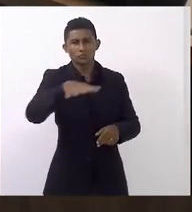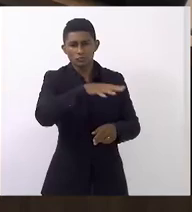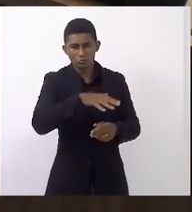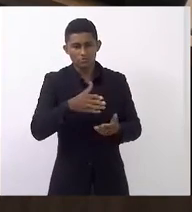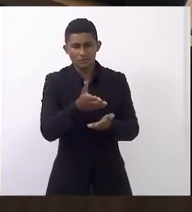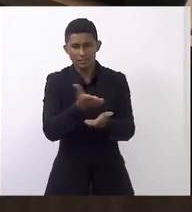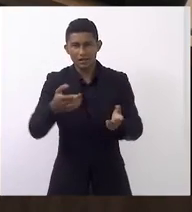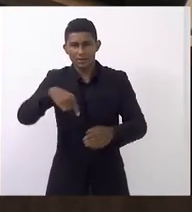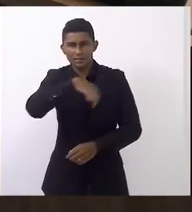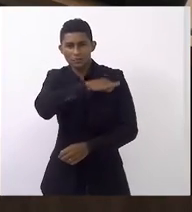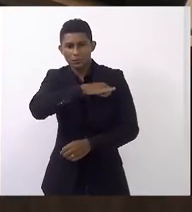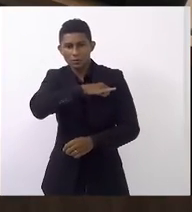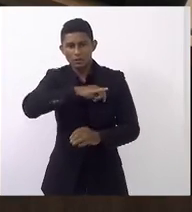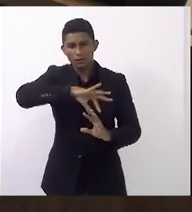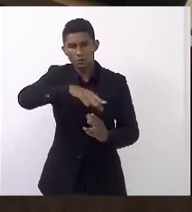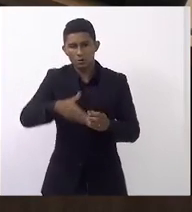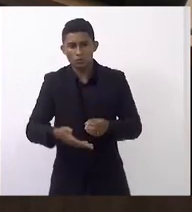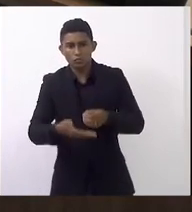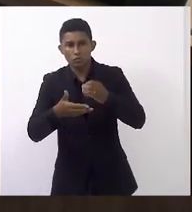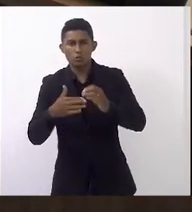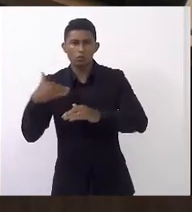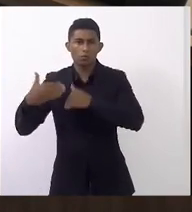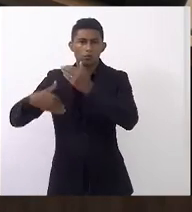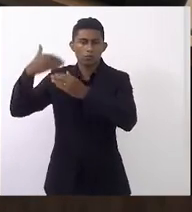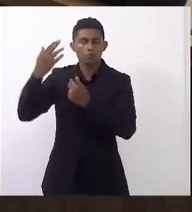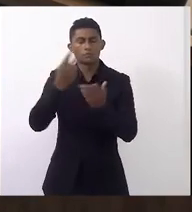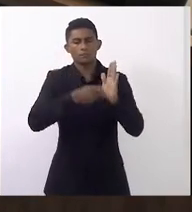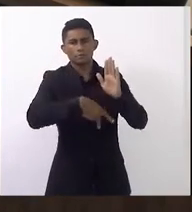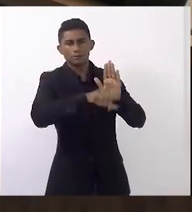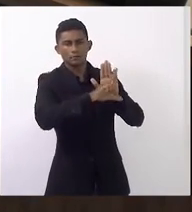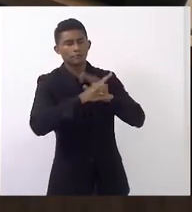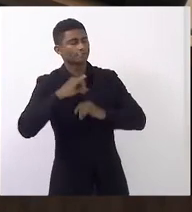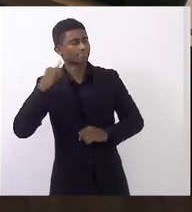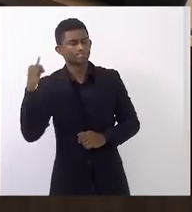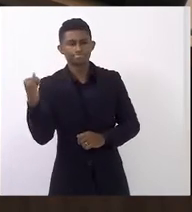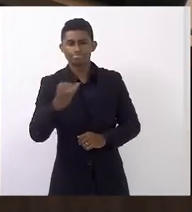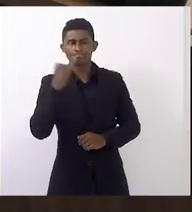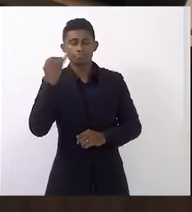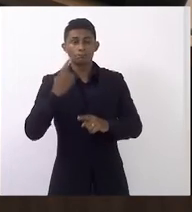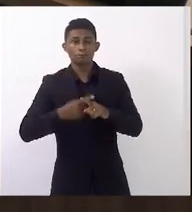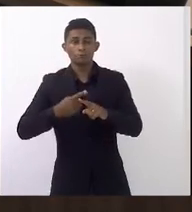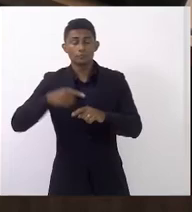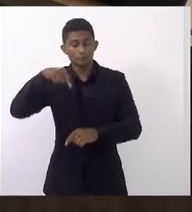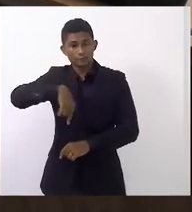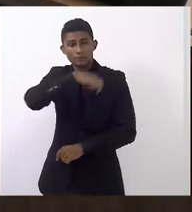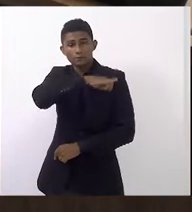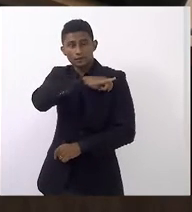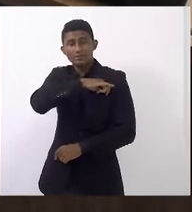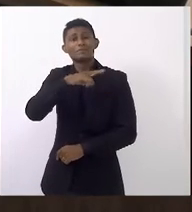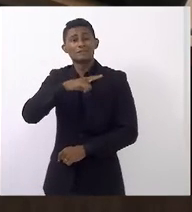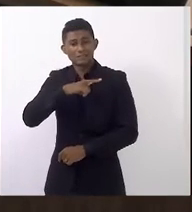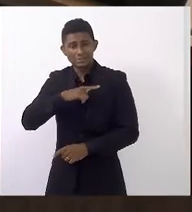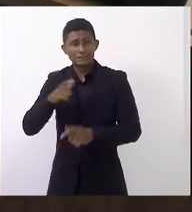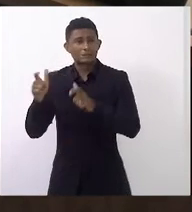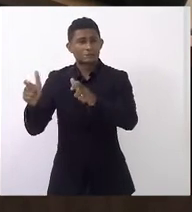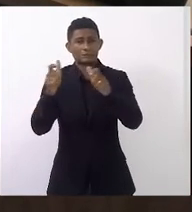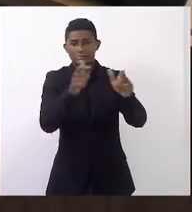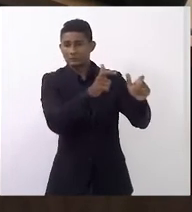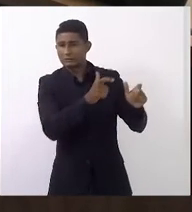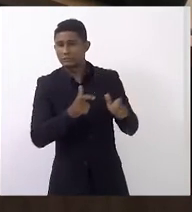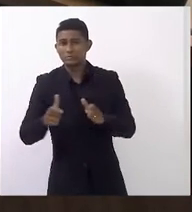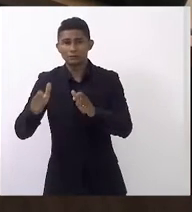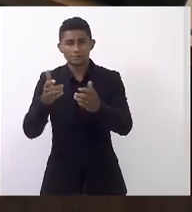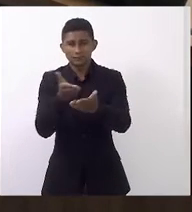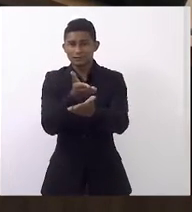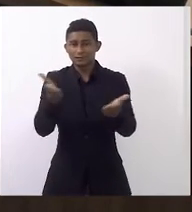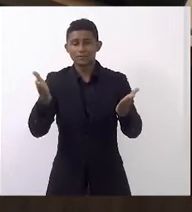Janeiro. É um projeto importante. O Estado do Rio de Janeiro tem no seu território uma série de comunidades quilombolas,